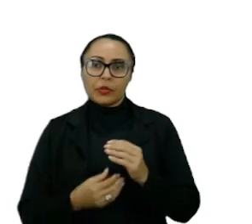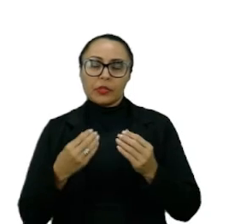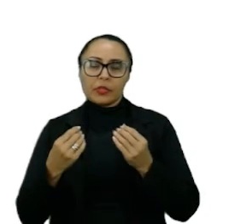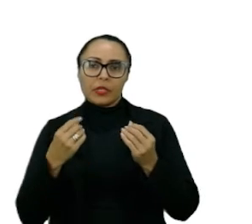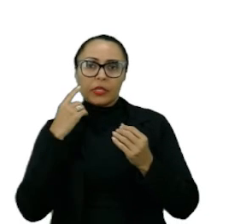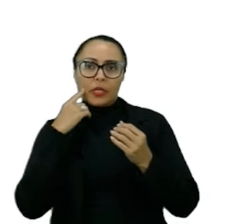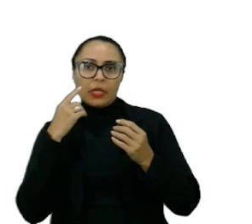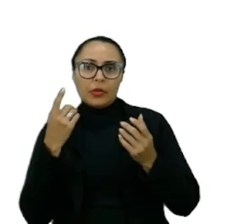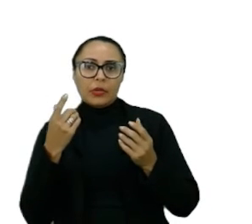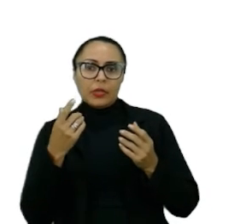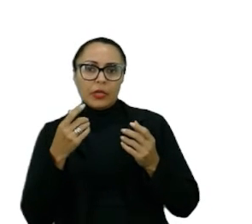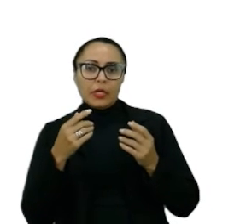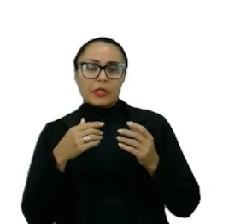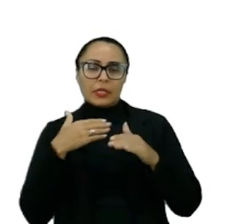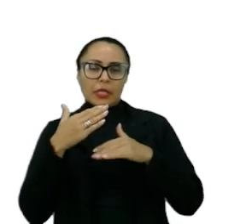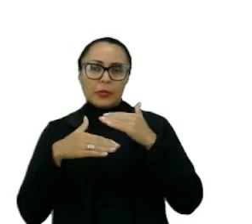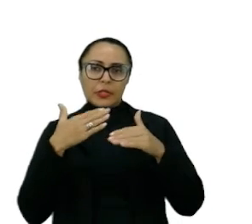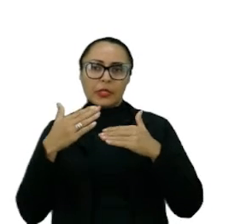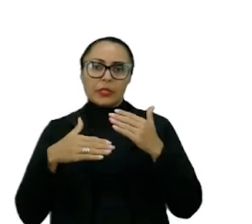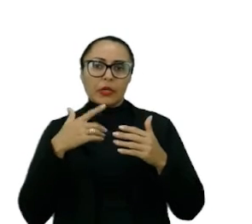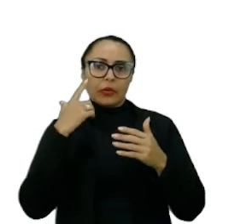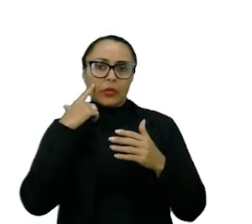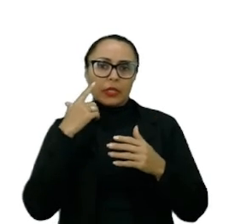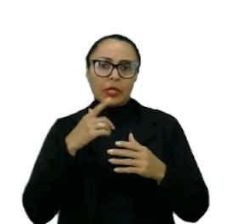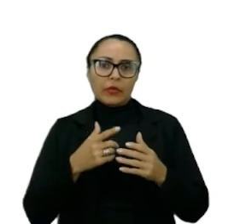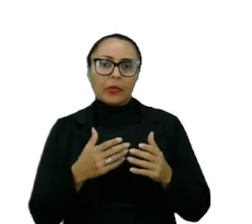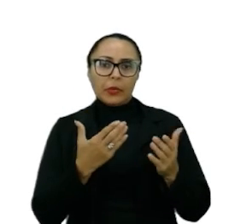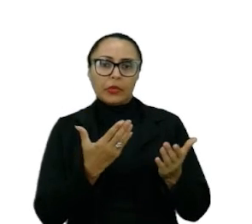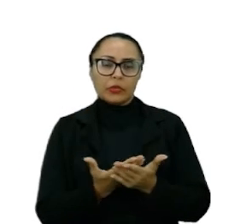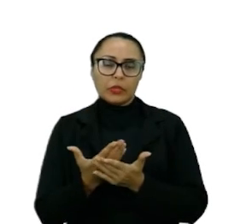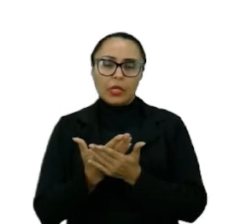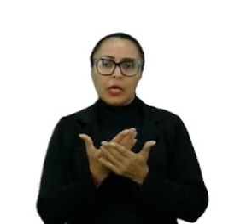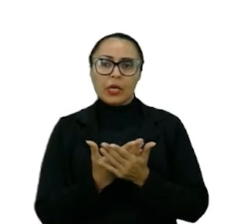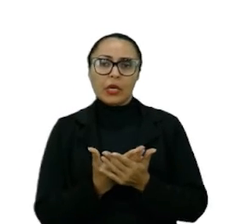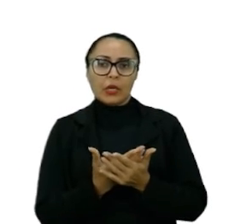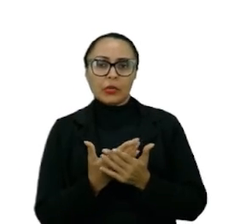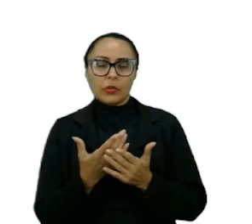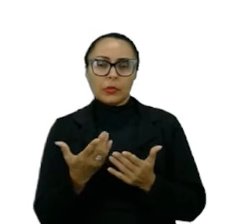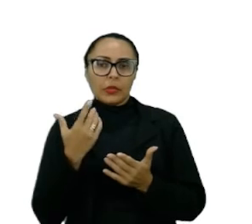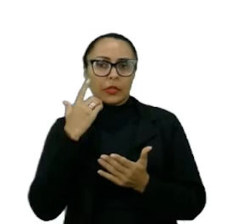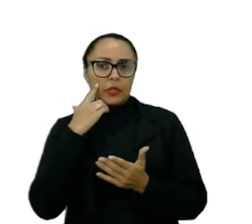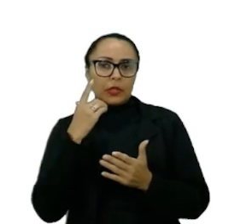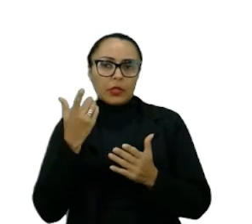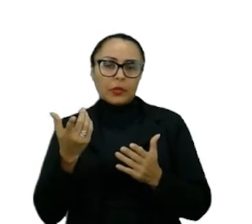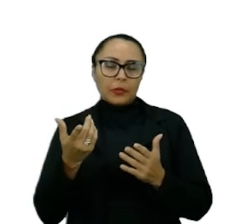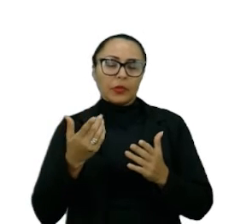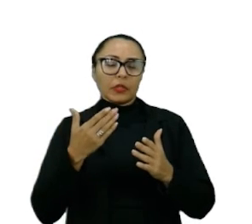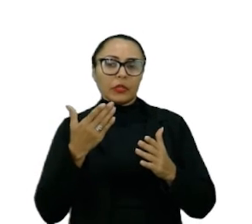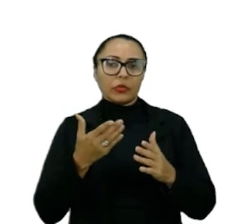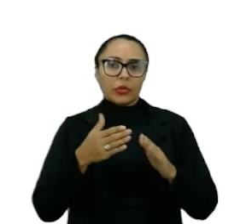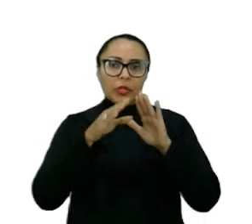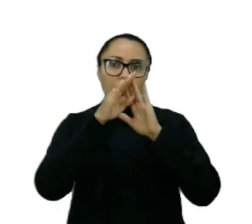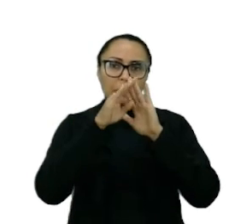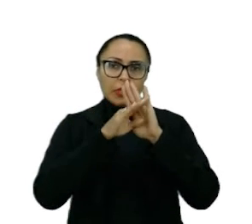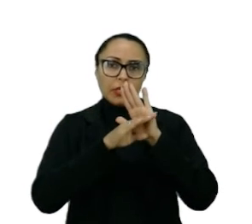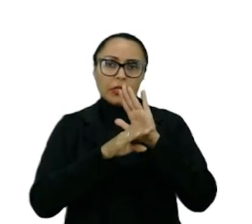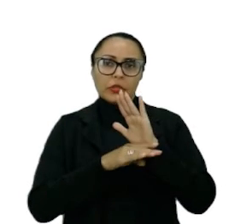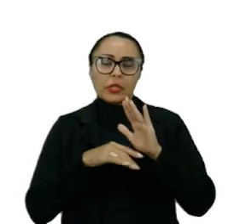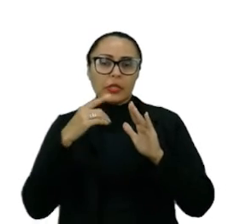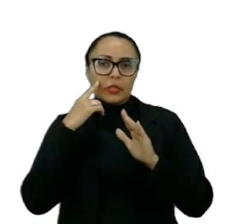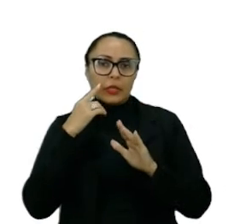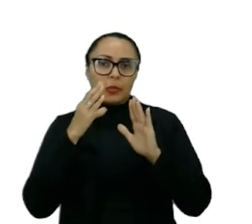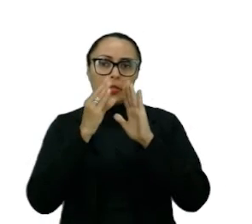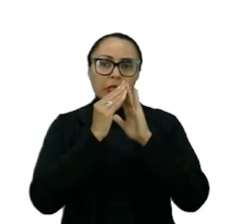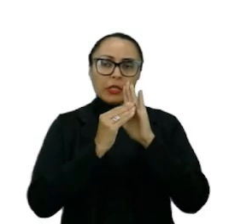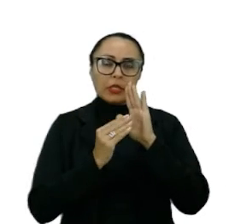Essa etapa inicial serve para estudar um processo e planejar seu aprimoramento, estabelecendo